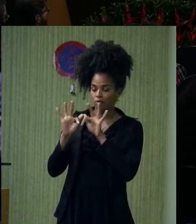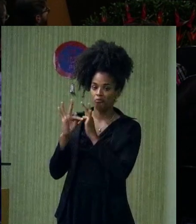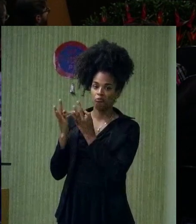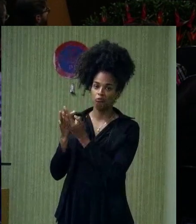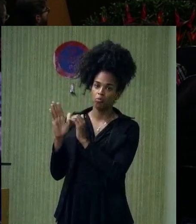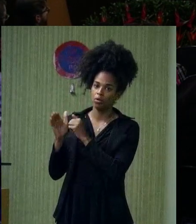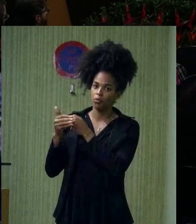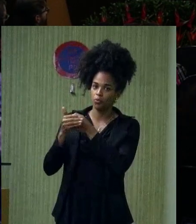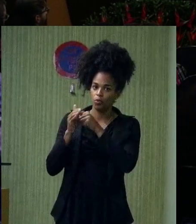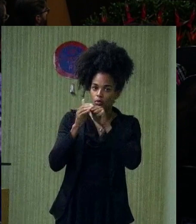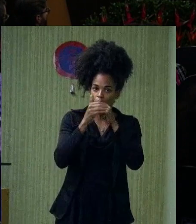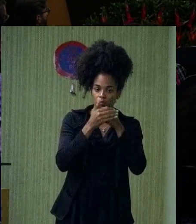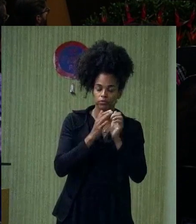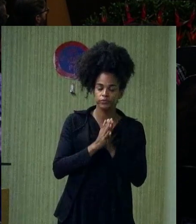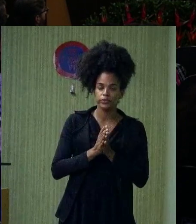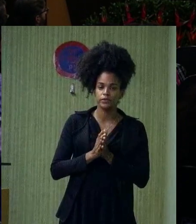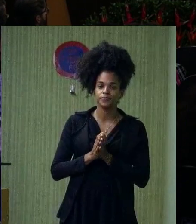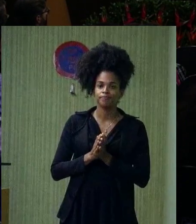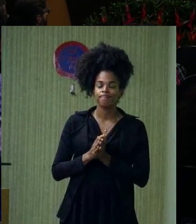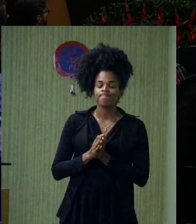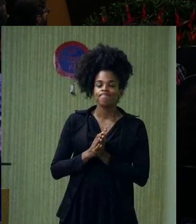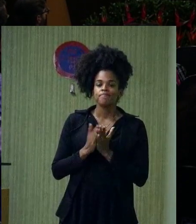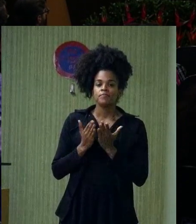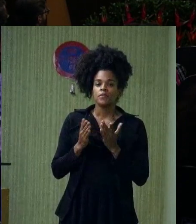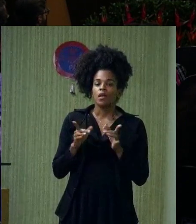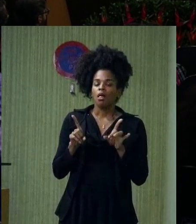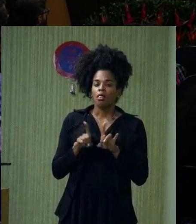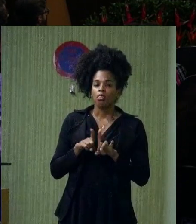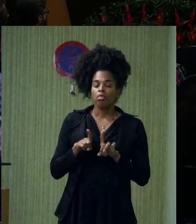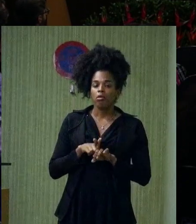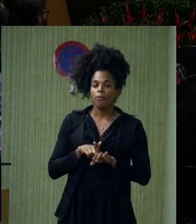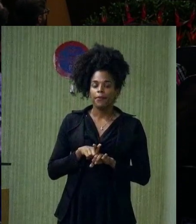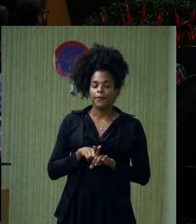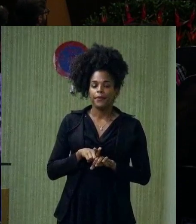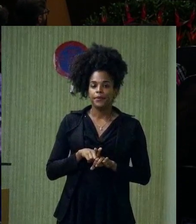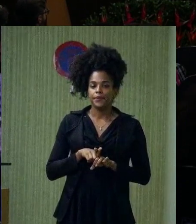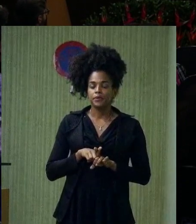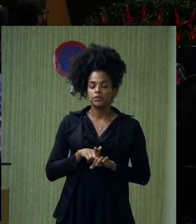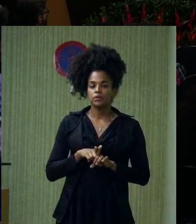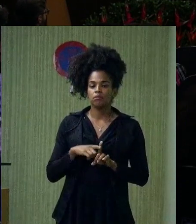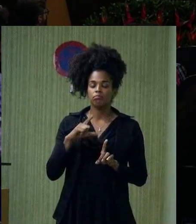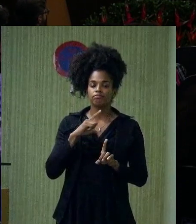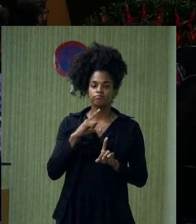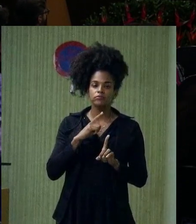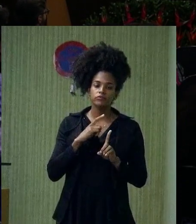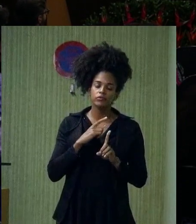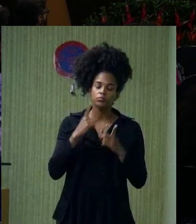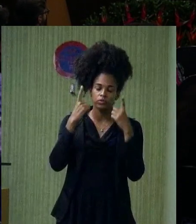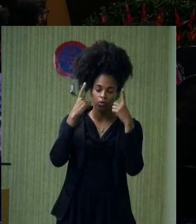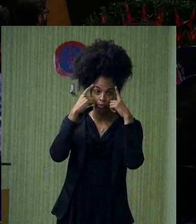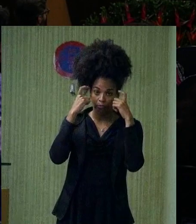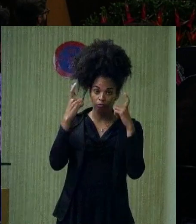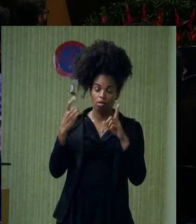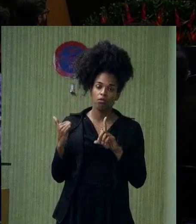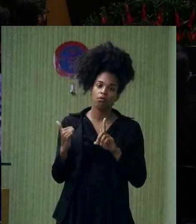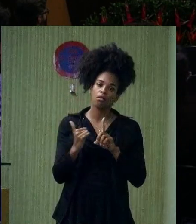tivemos as notícias dos abusos que estariam acontecendo contra crianças e adolescentes nos abrigos né então a importância de nós